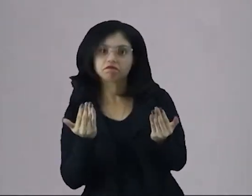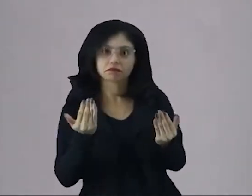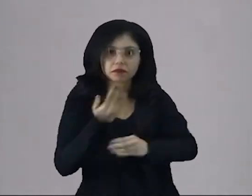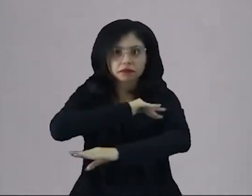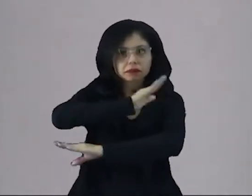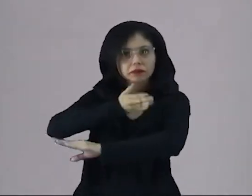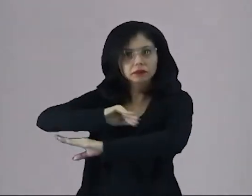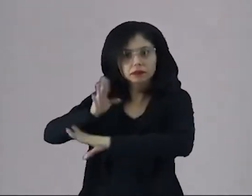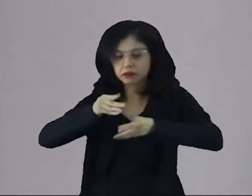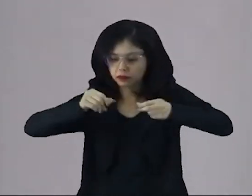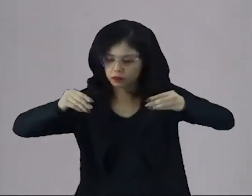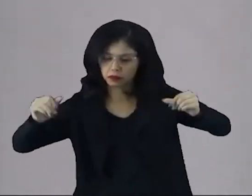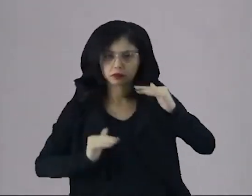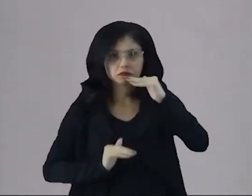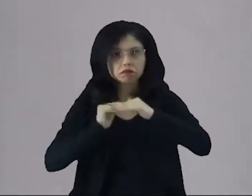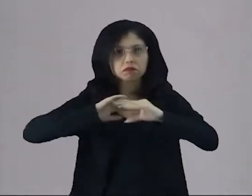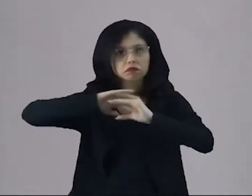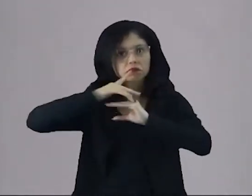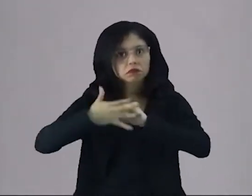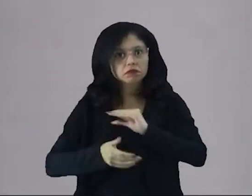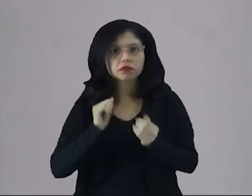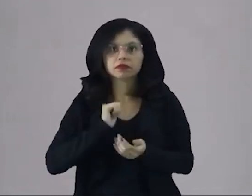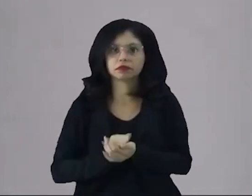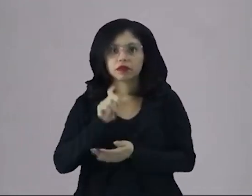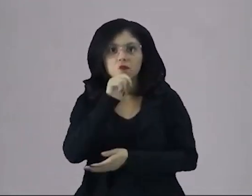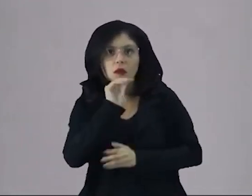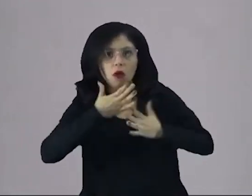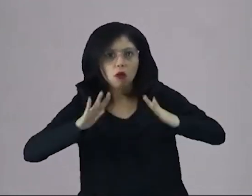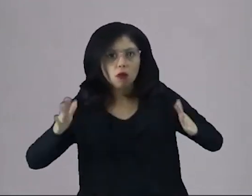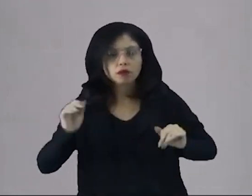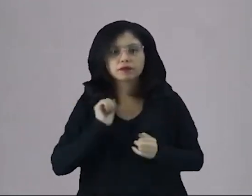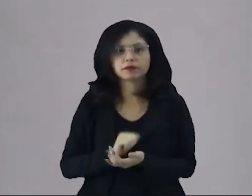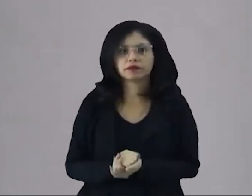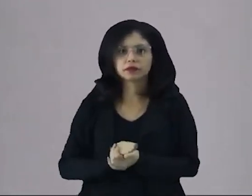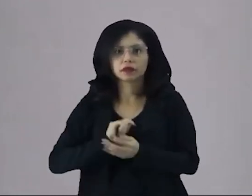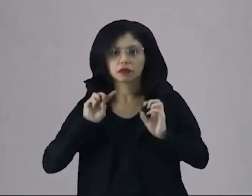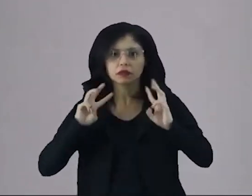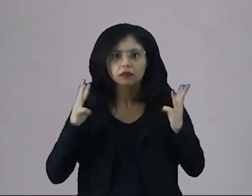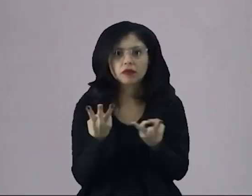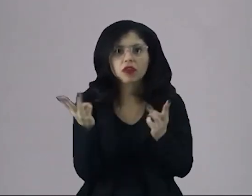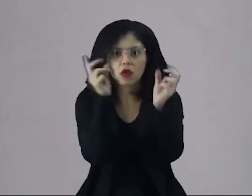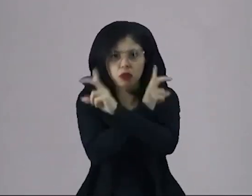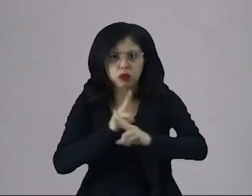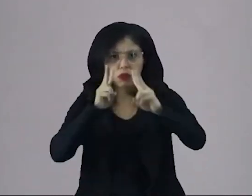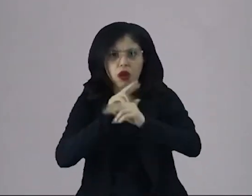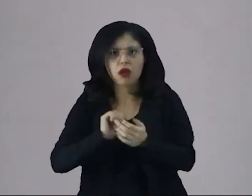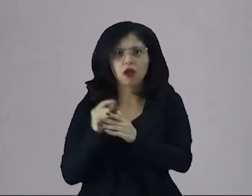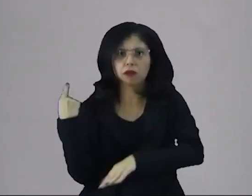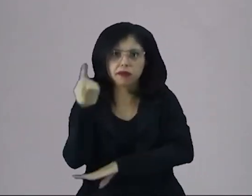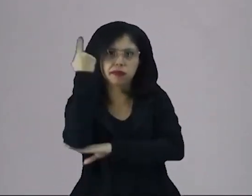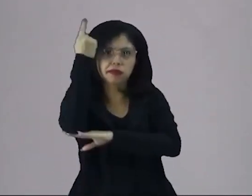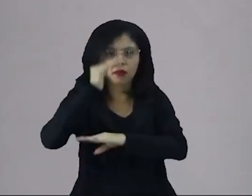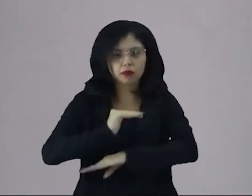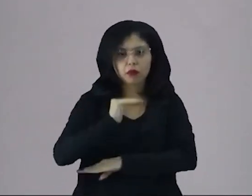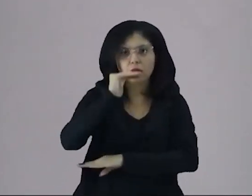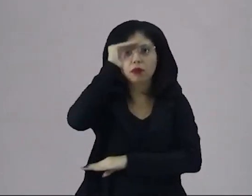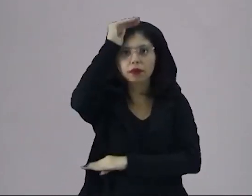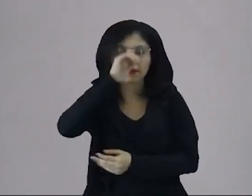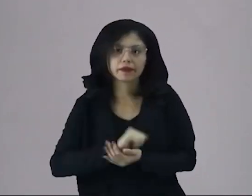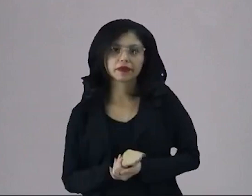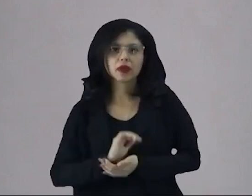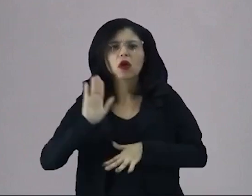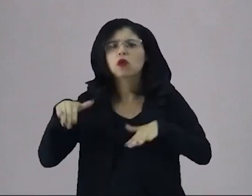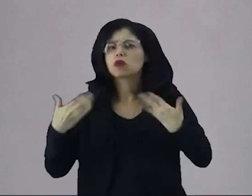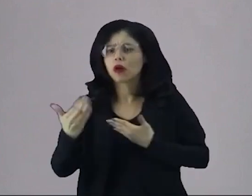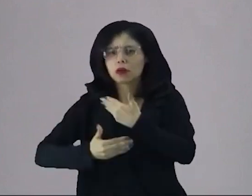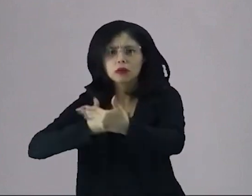relevo, solo, pressão atmosférica, hidrografia, massa de ar, latitude e altitude. Qual é a relação que há então nesse